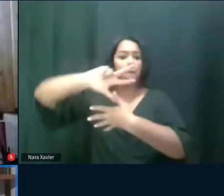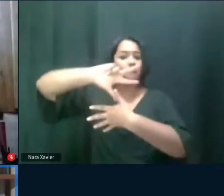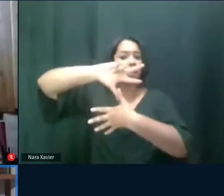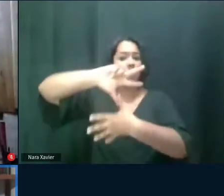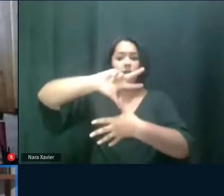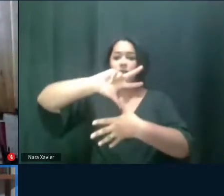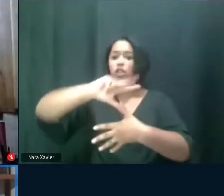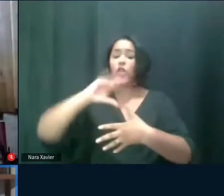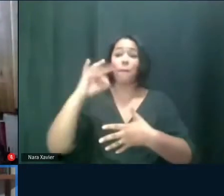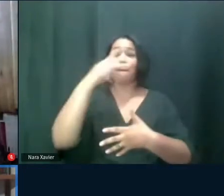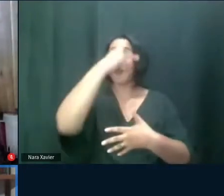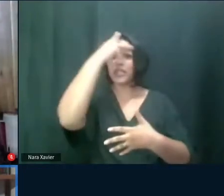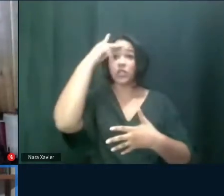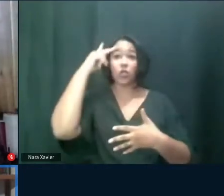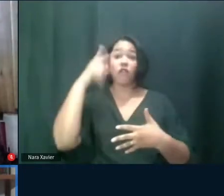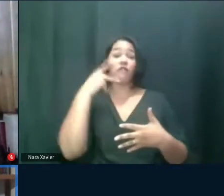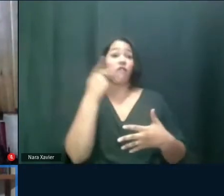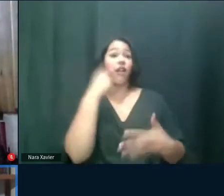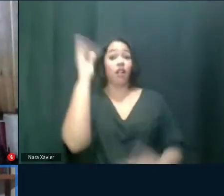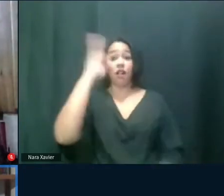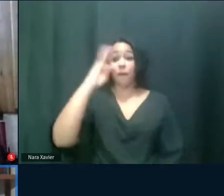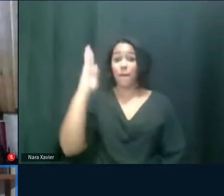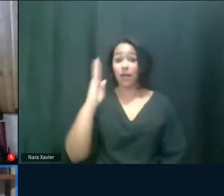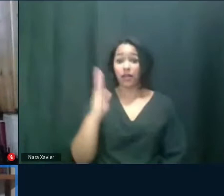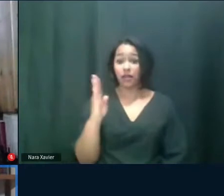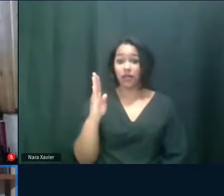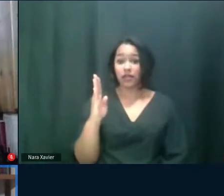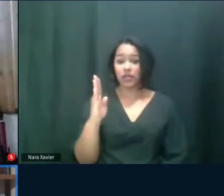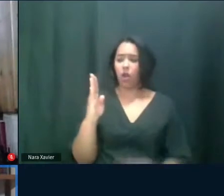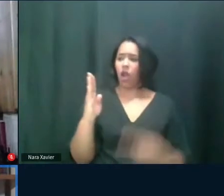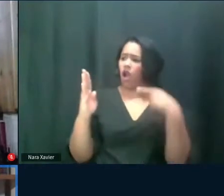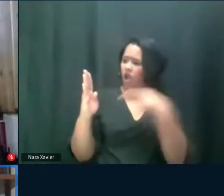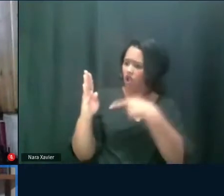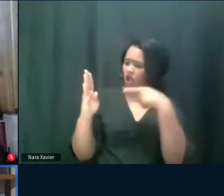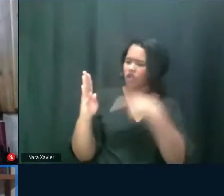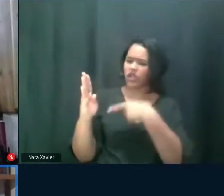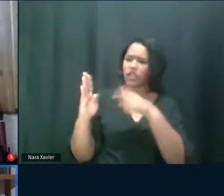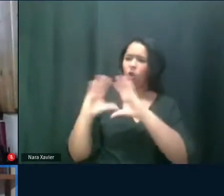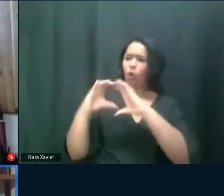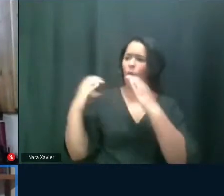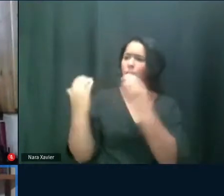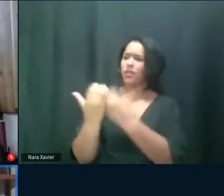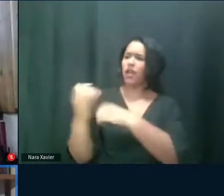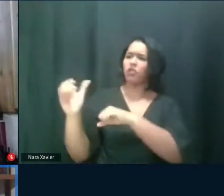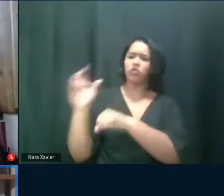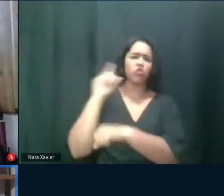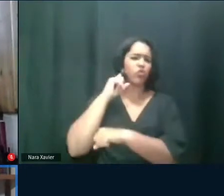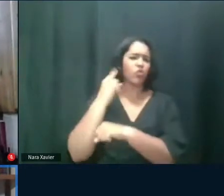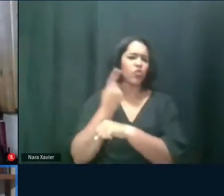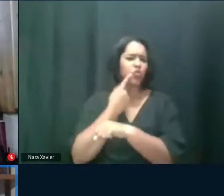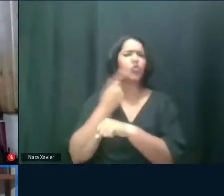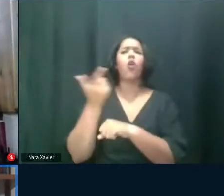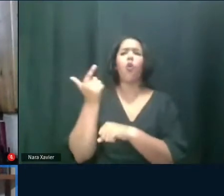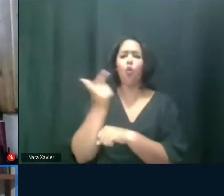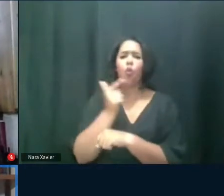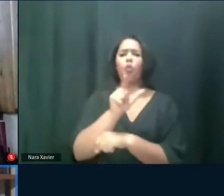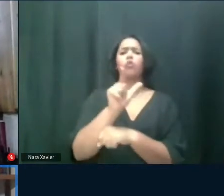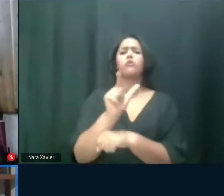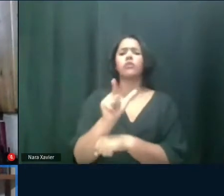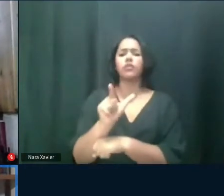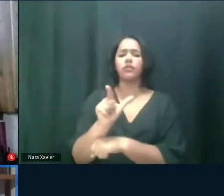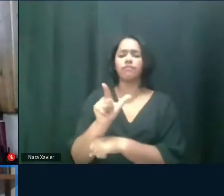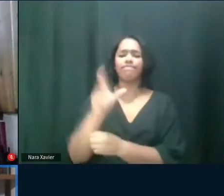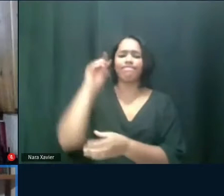Brasil como sendo o país onde a comunidade surda conseguiu implementar